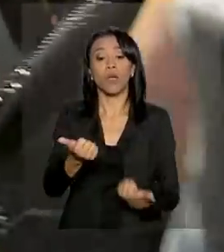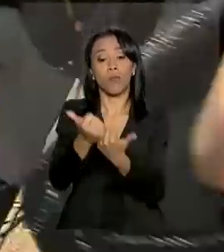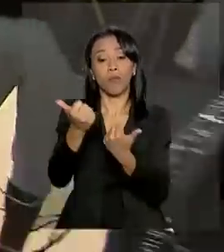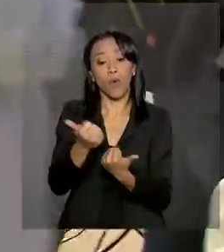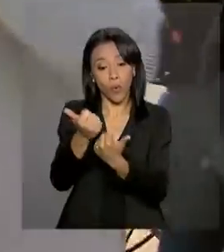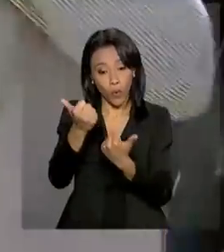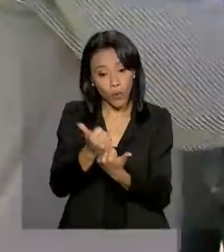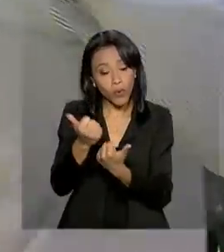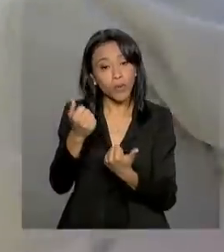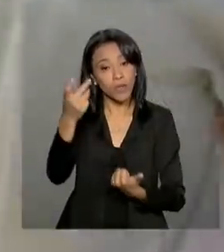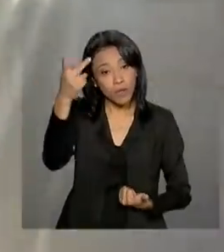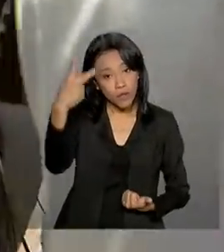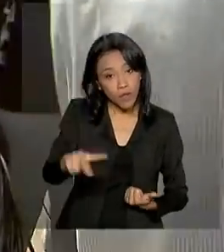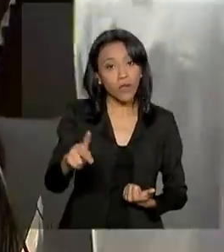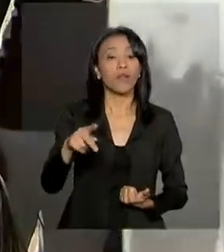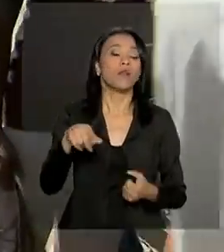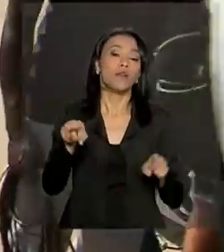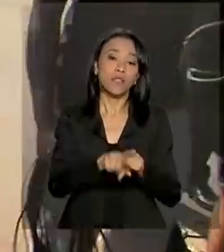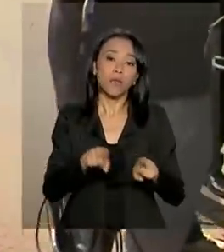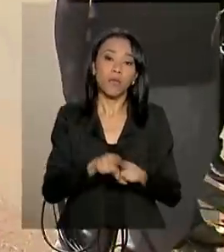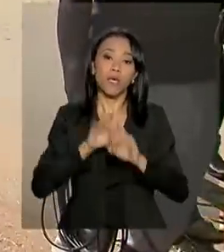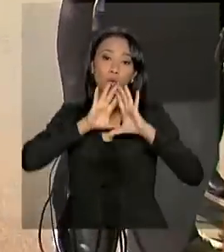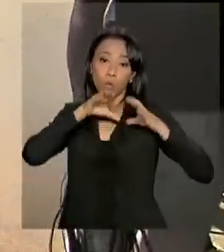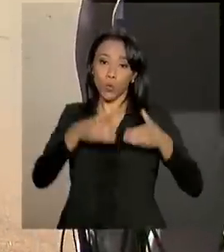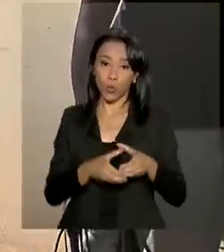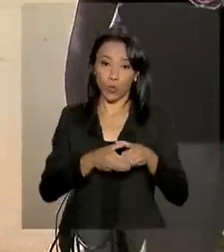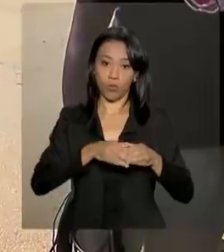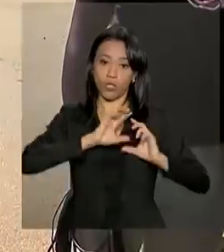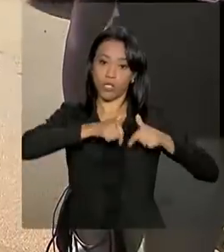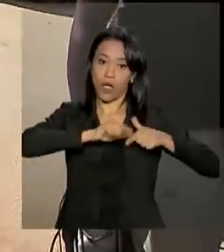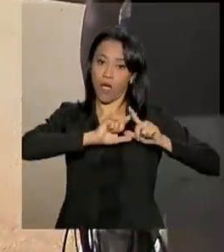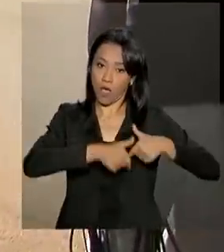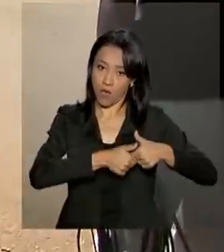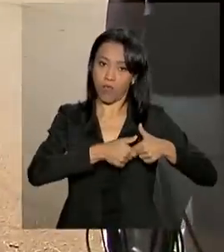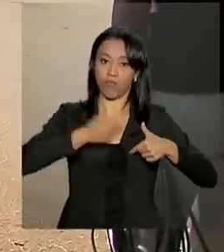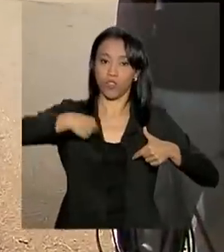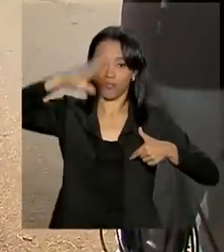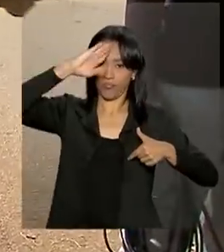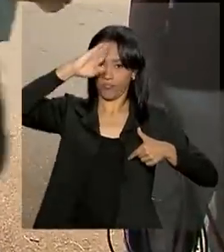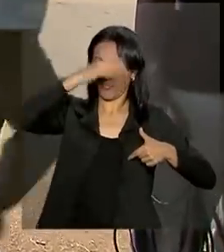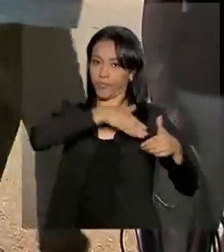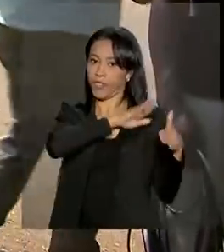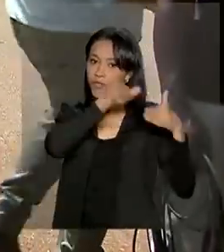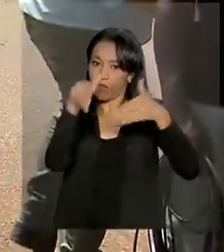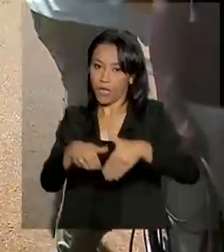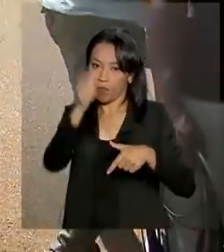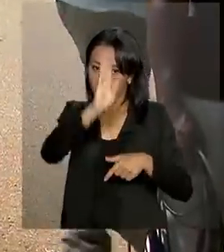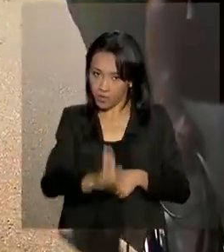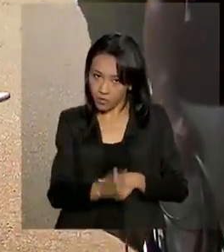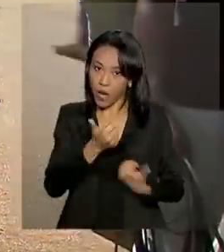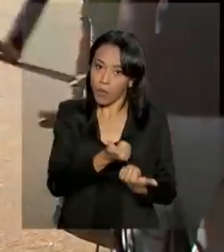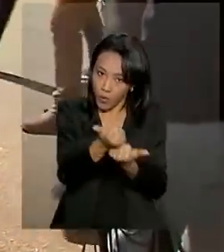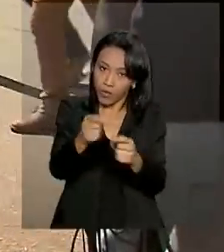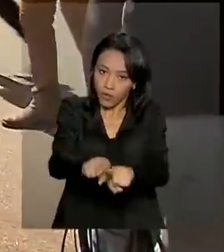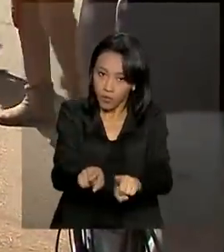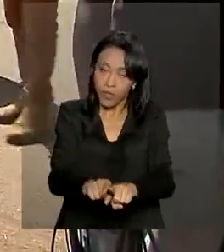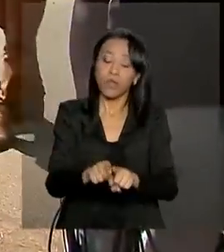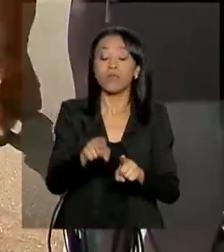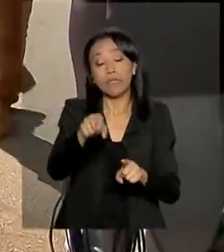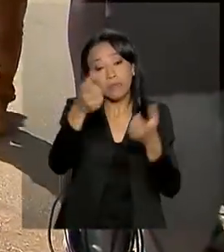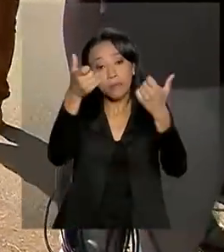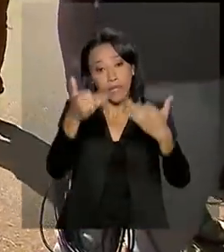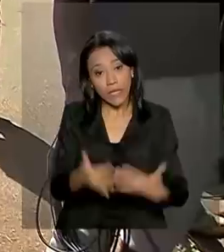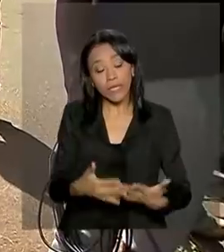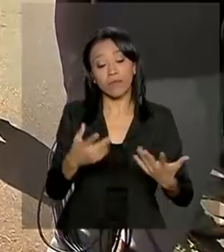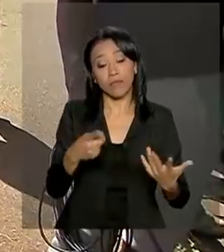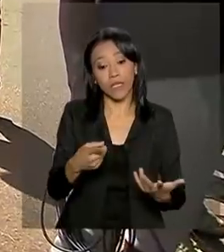entre ele e os militares de Israel, né, entre o Corpo de Bombeiros de Minas Gerais e os militares de Israel, falando também, infelizmente, que